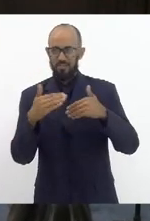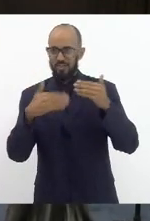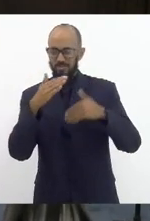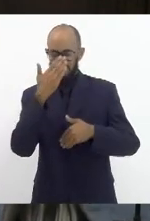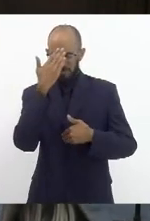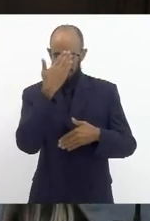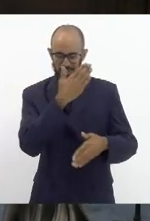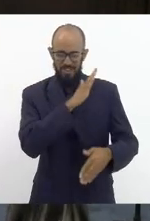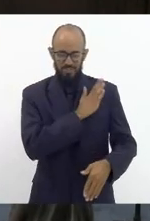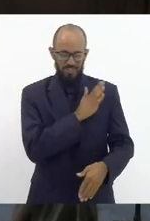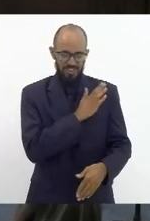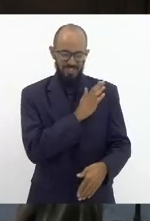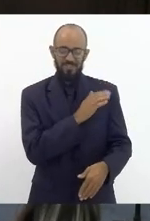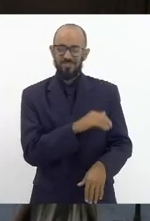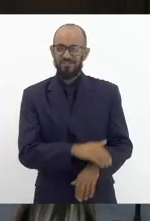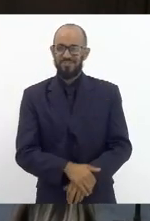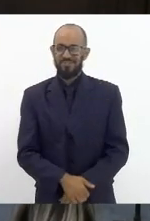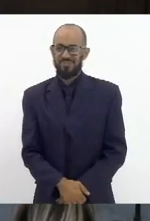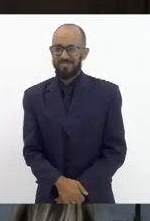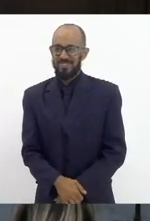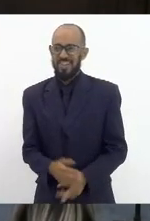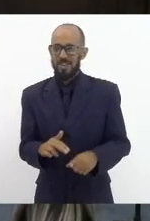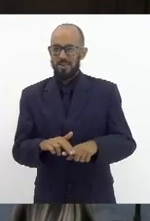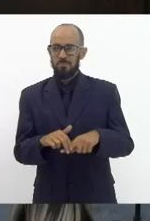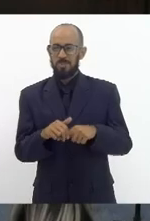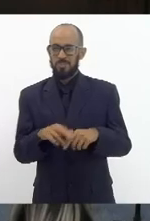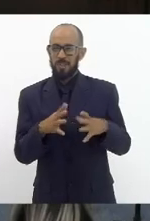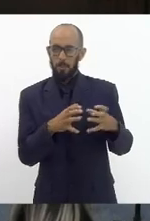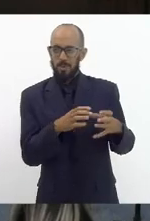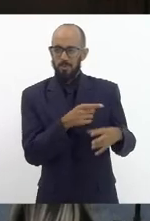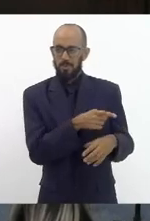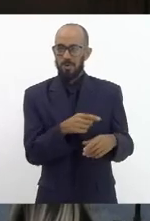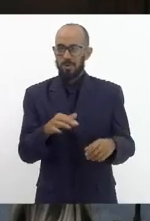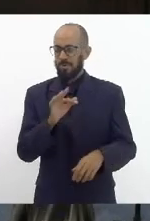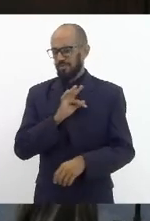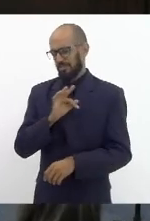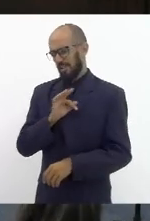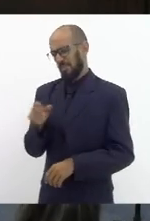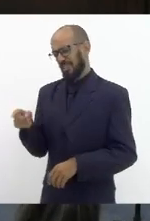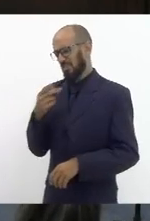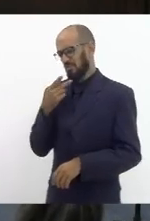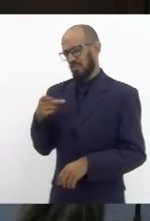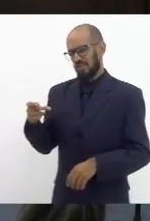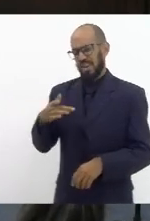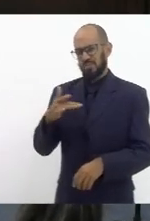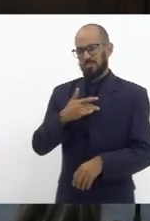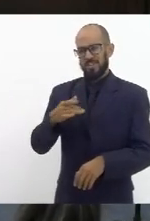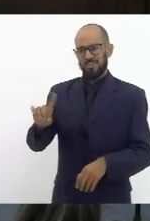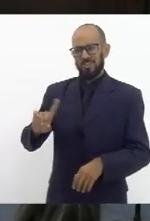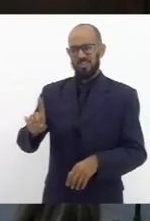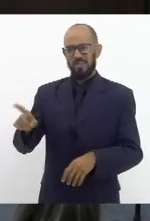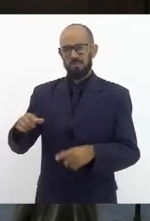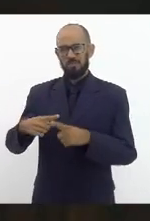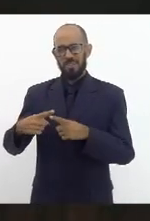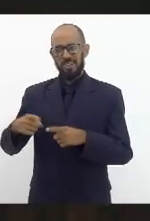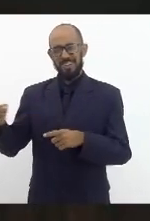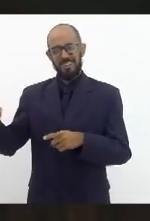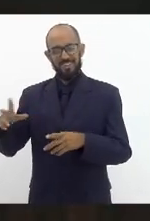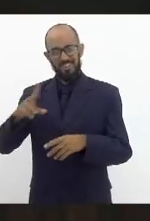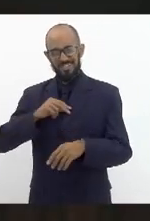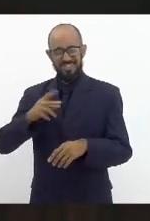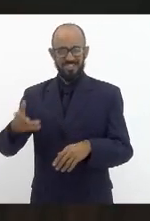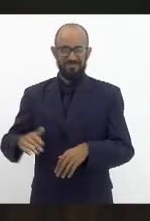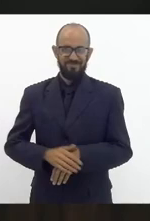coração. Por isso que eu brinco com ele. Doutora Marta, eu não vou falar de paixão, que ela dá banho. Mas é isso,